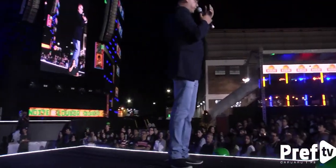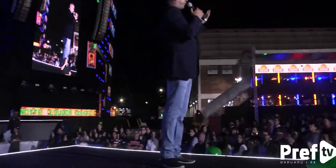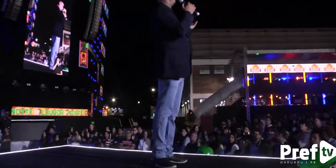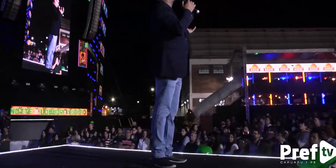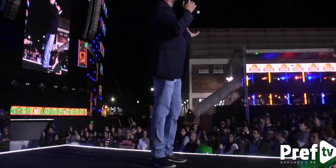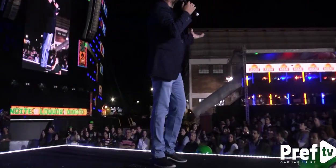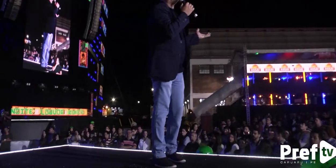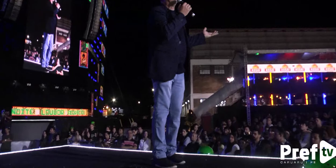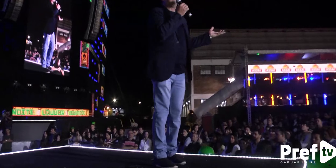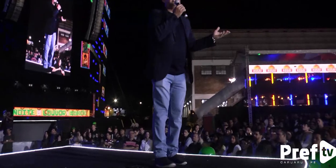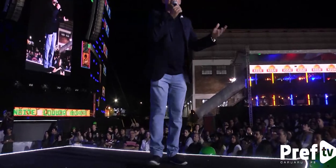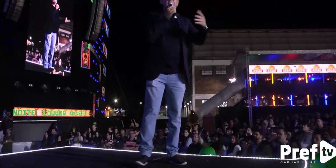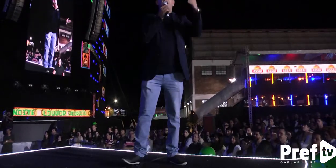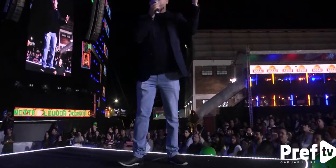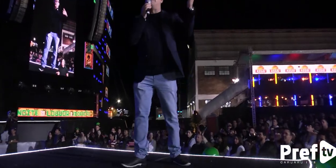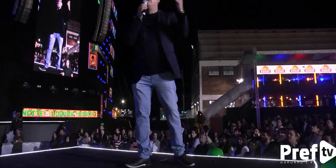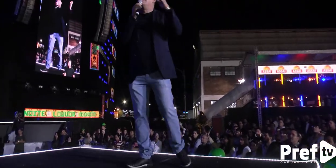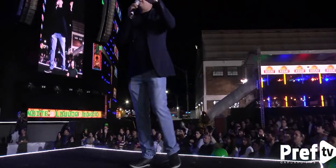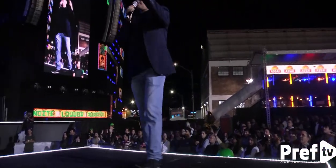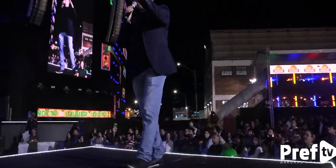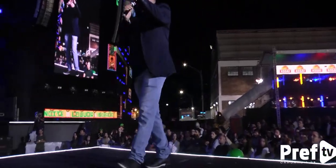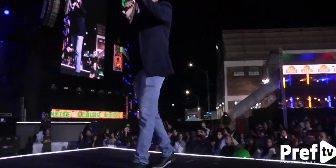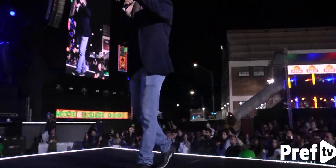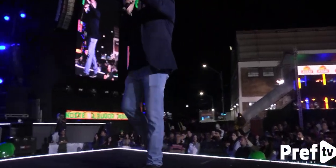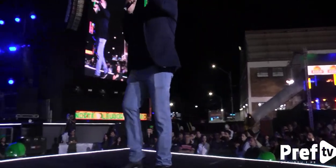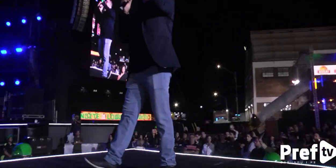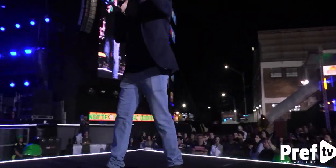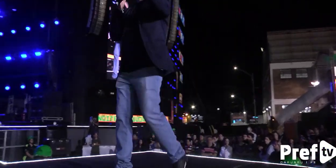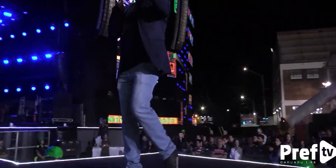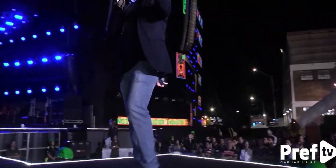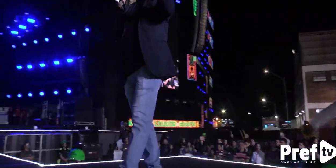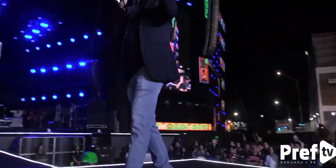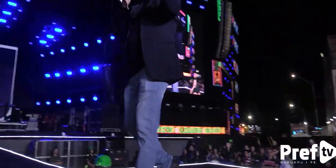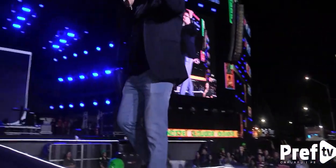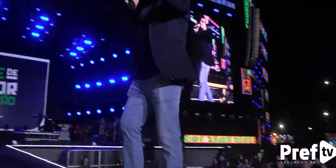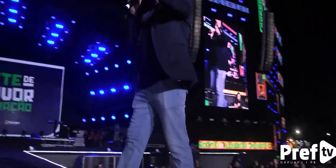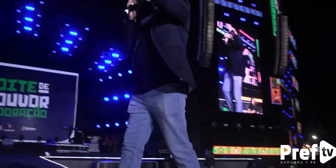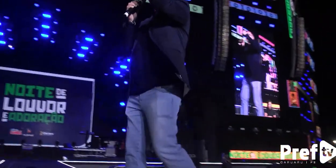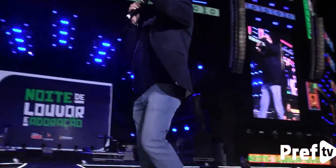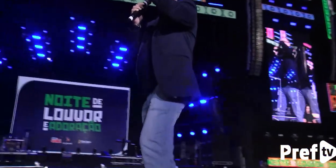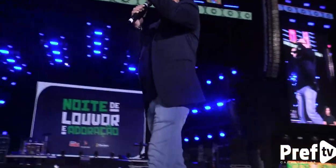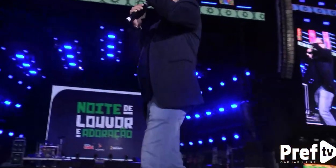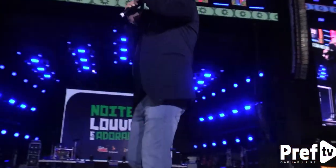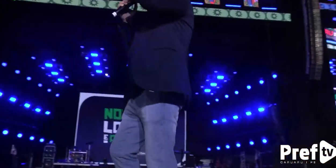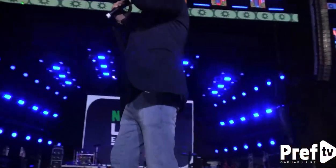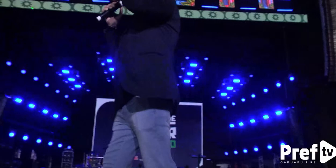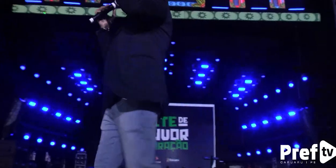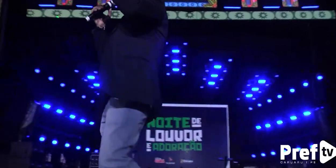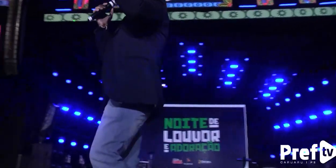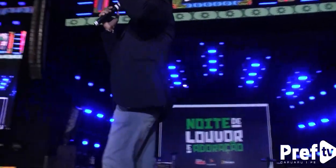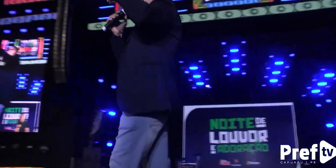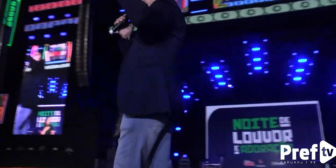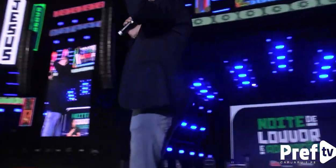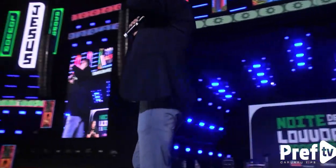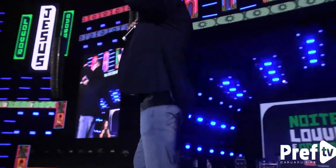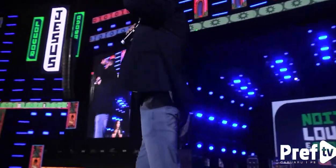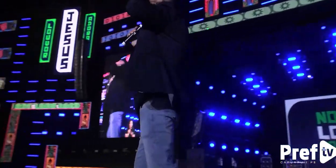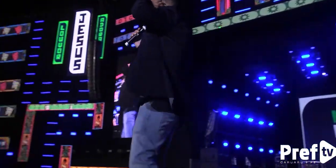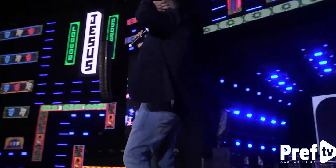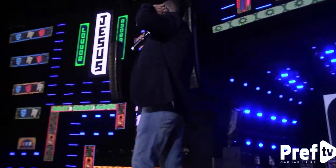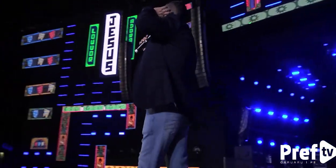pô vou ficar sem sentir cheiro de nada não E esse baixinho na minha vida que ele é da família olhou para mim diz